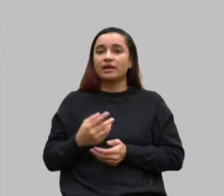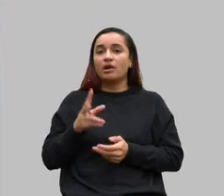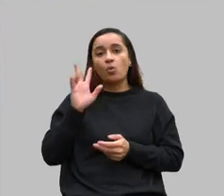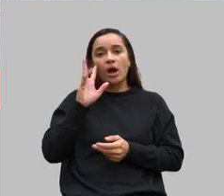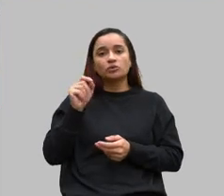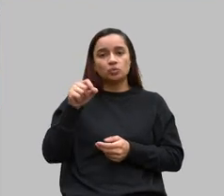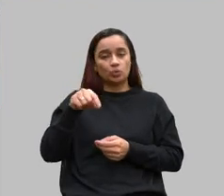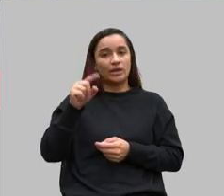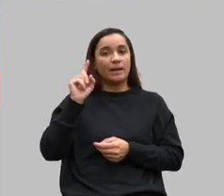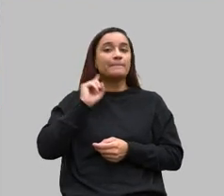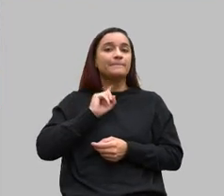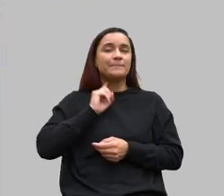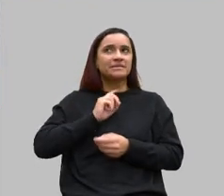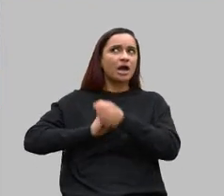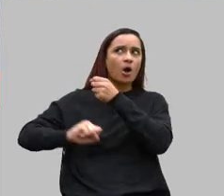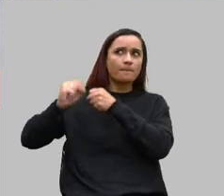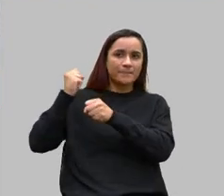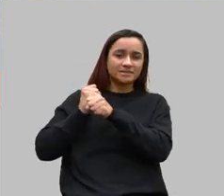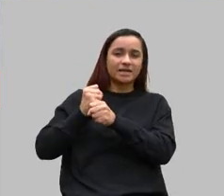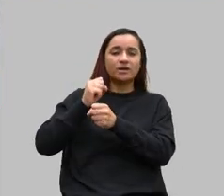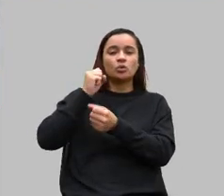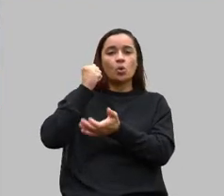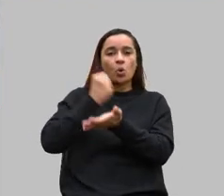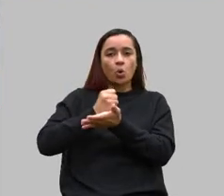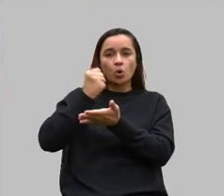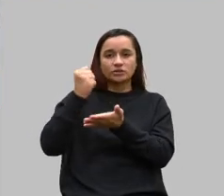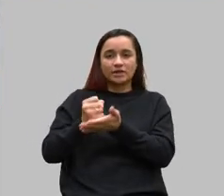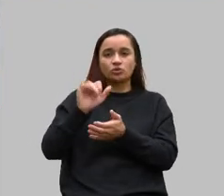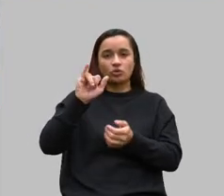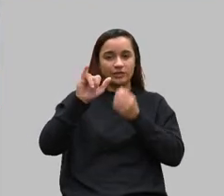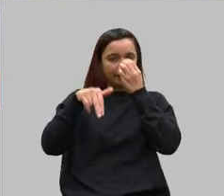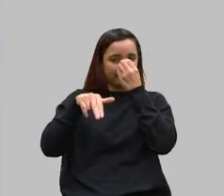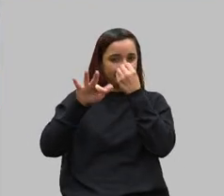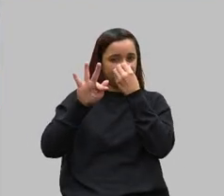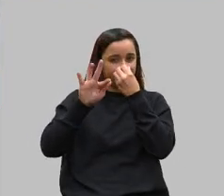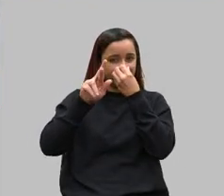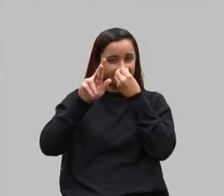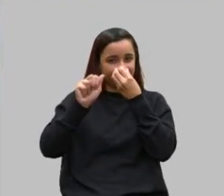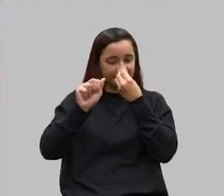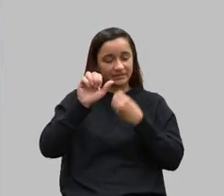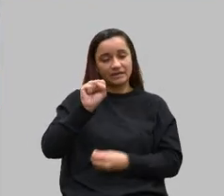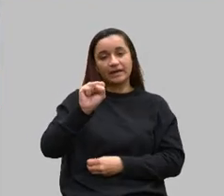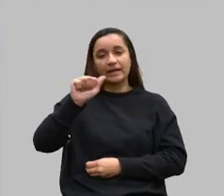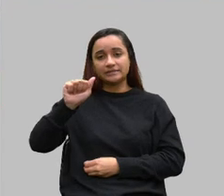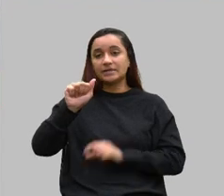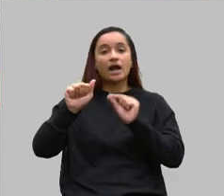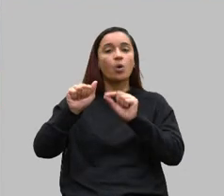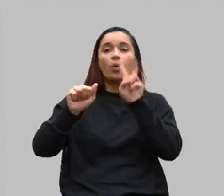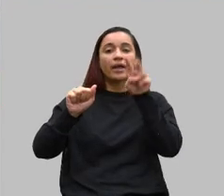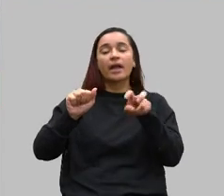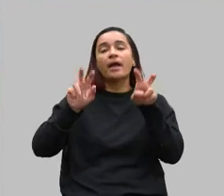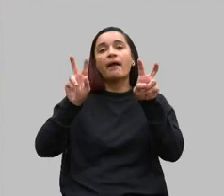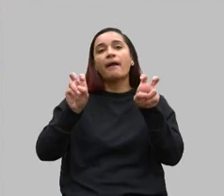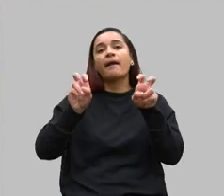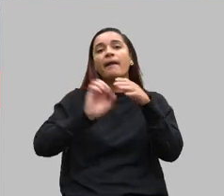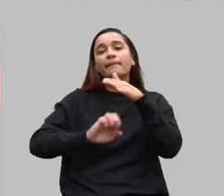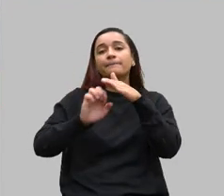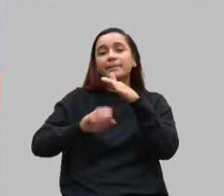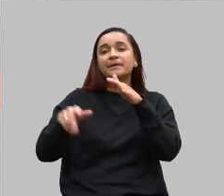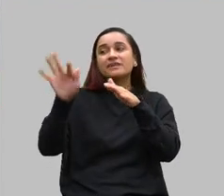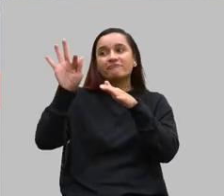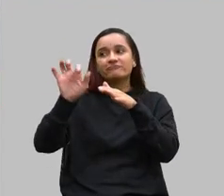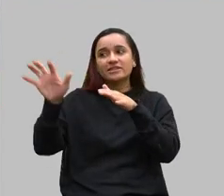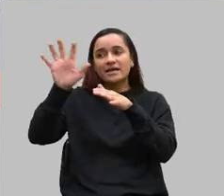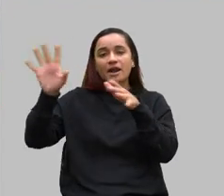contratou no ano passado né a infra sa para quem não sabe a infre sai um estatal Federal né e resultado da fusão da